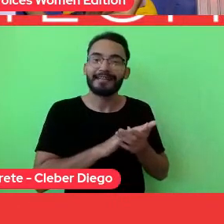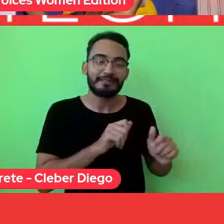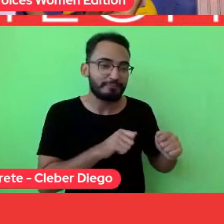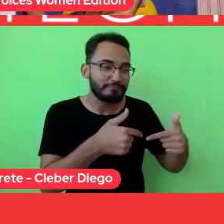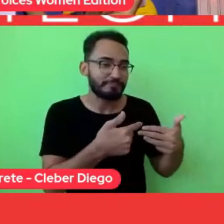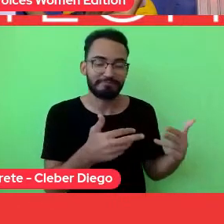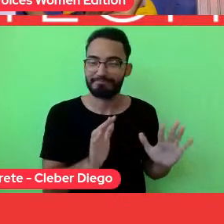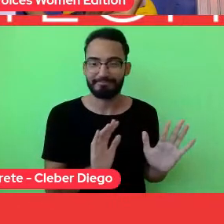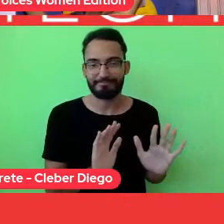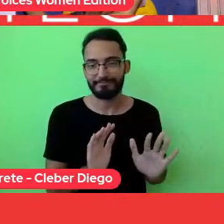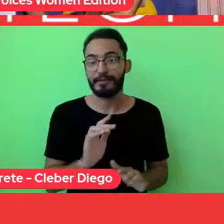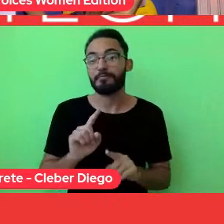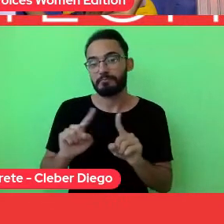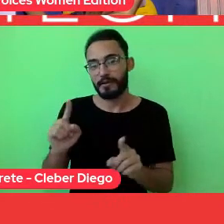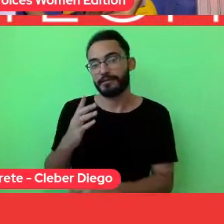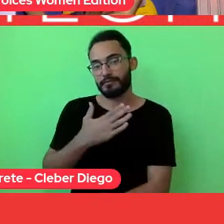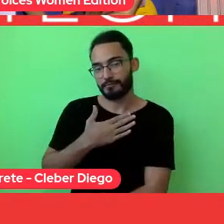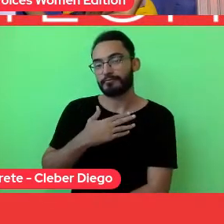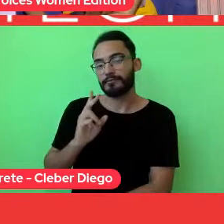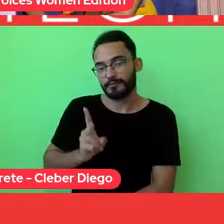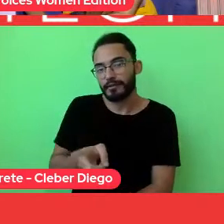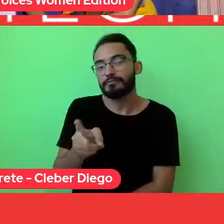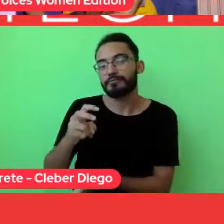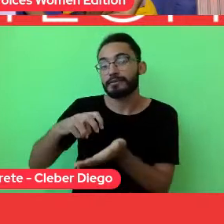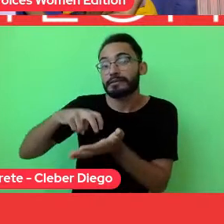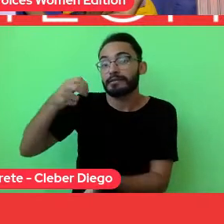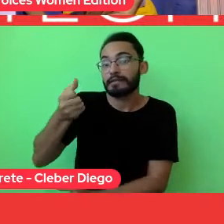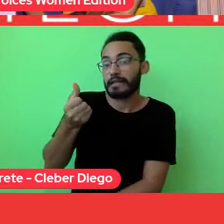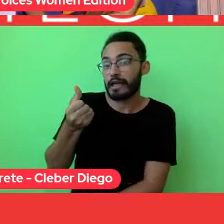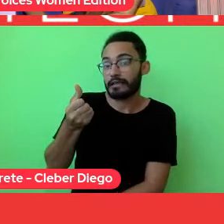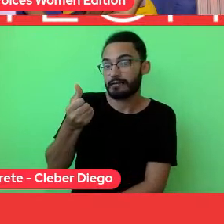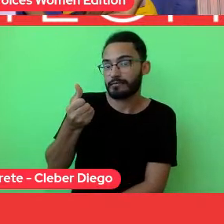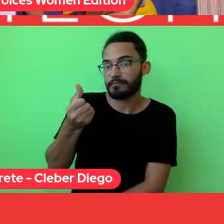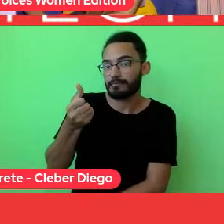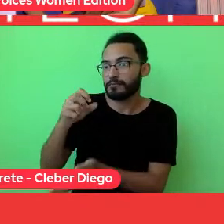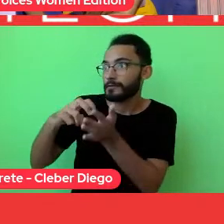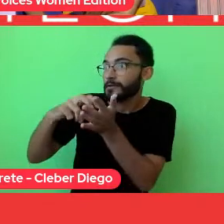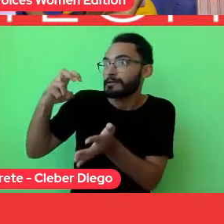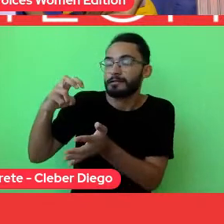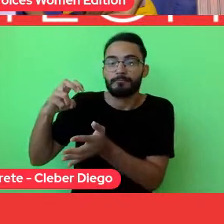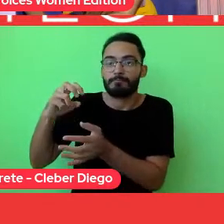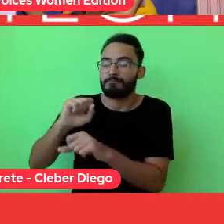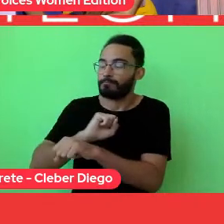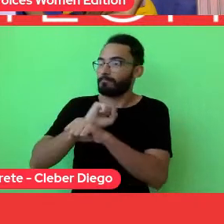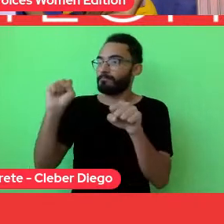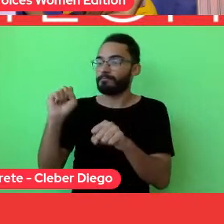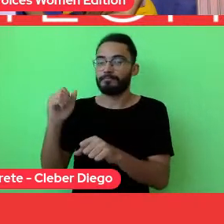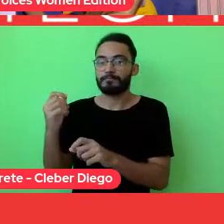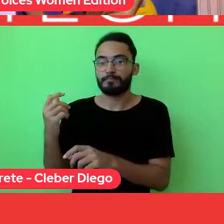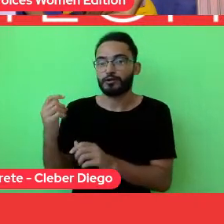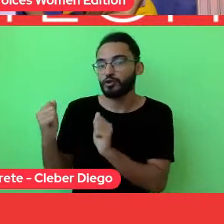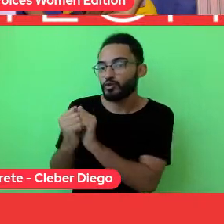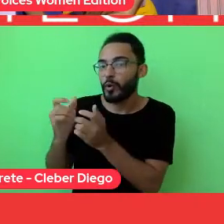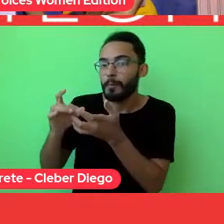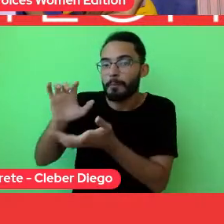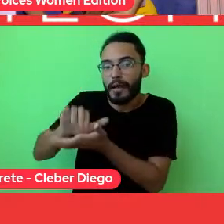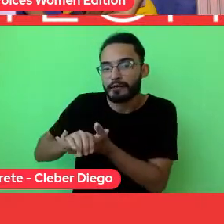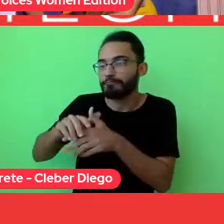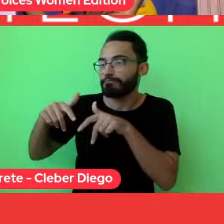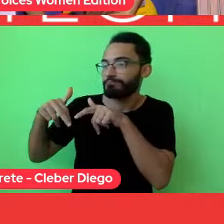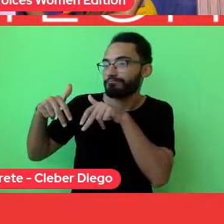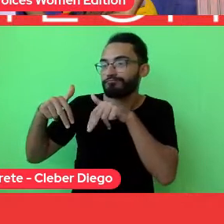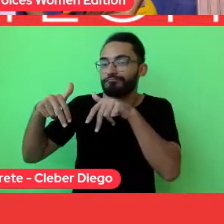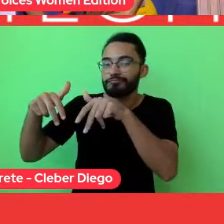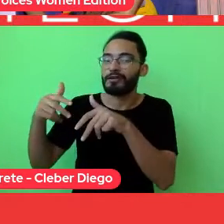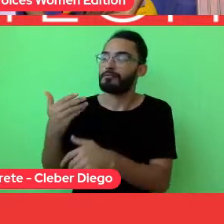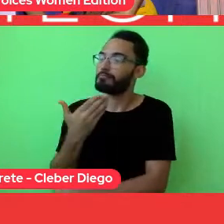6 da manhã para caminhar, né, com meu marido. É um momento, né, que a gente aproveita para colocar o papo em dia, para falar um pouco, né,